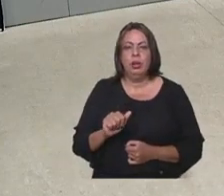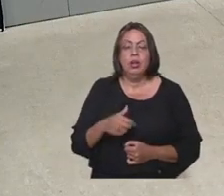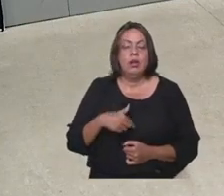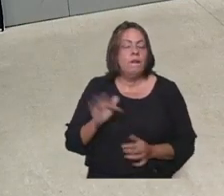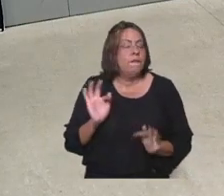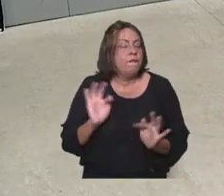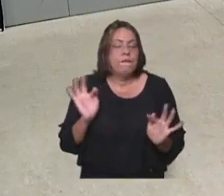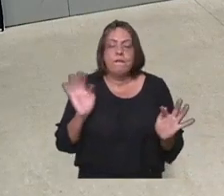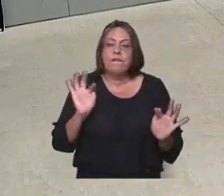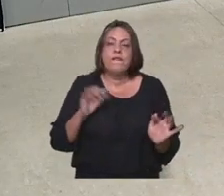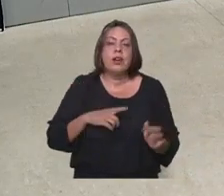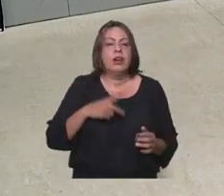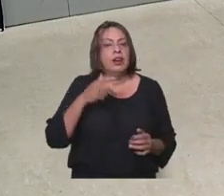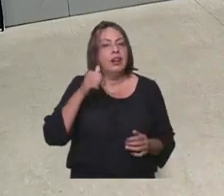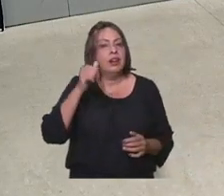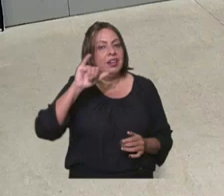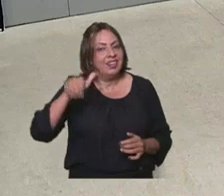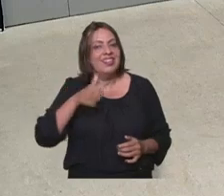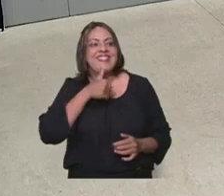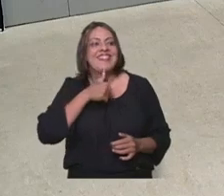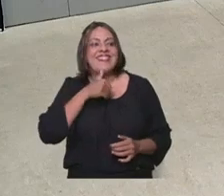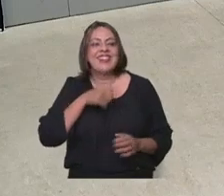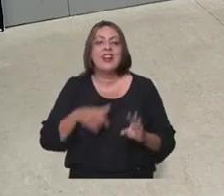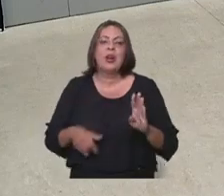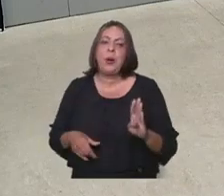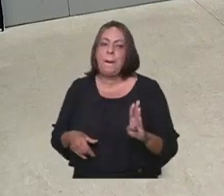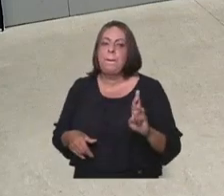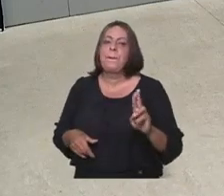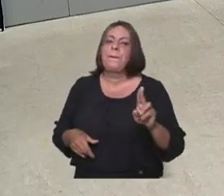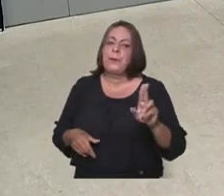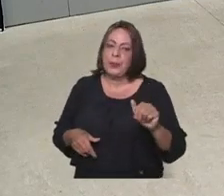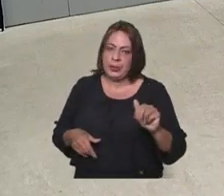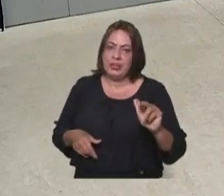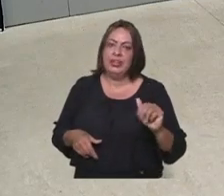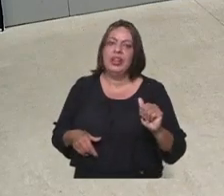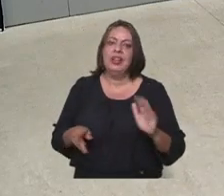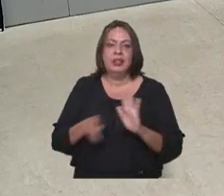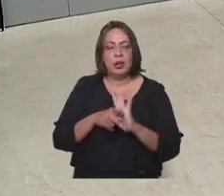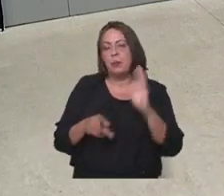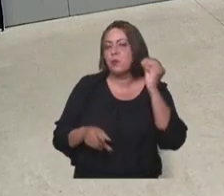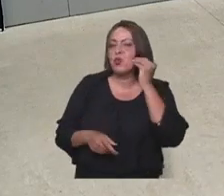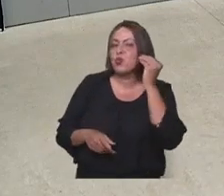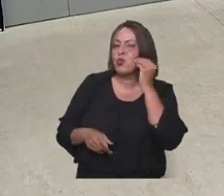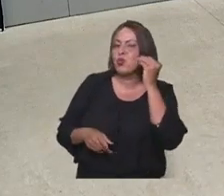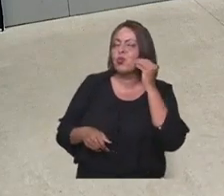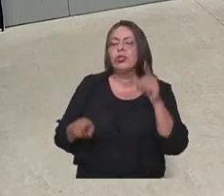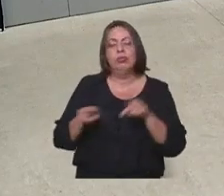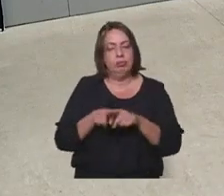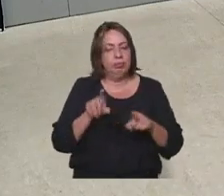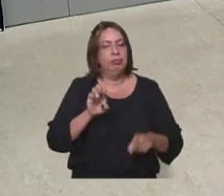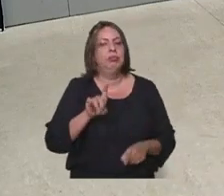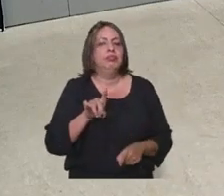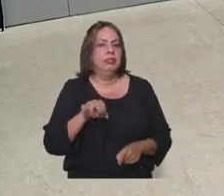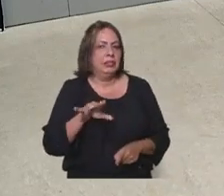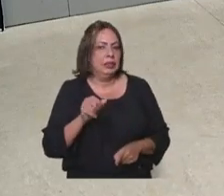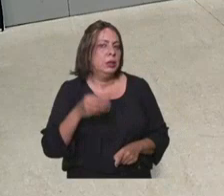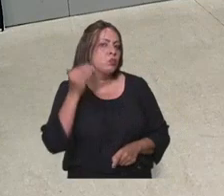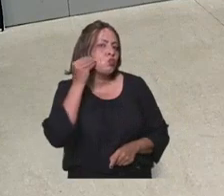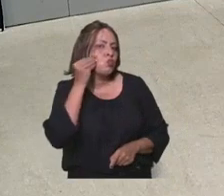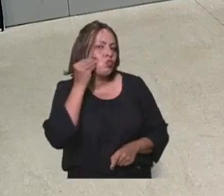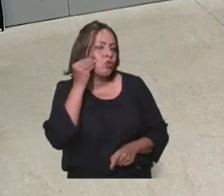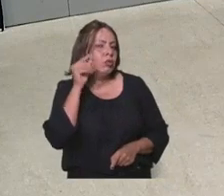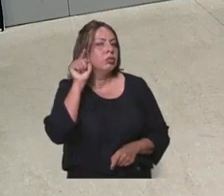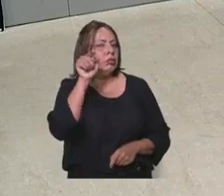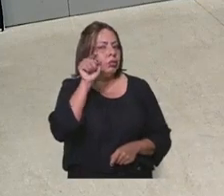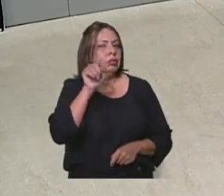fã da Jaqueline Cruz, manda beijo pra mim aí. Bruna, beijo, beijo. A Edênia Ribeiro pedindo um beijo pra gente aqui também, viu, Júnior? Então, beijo